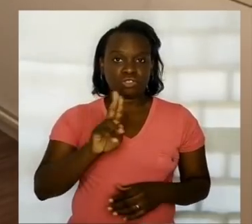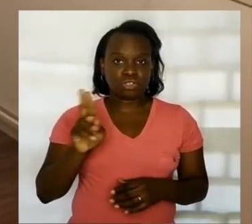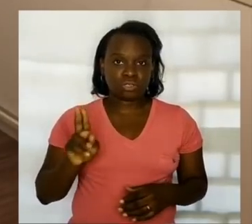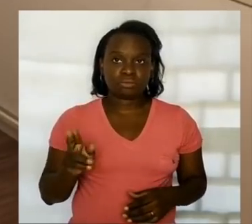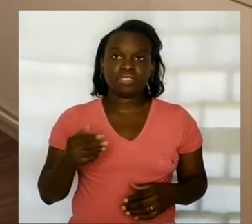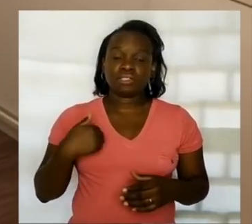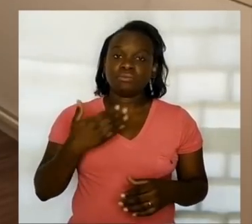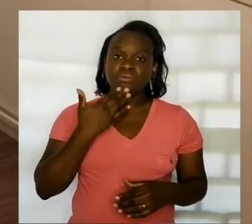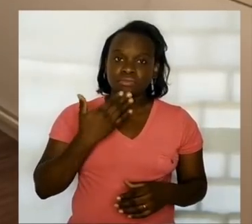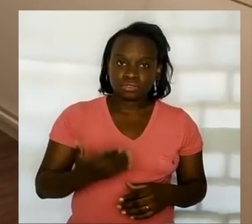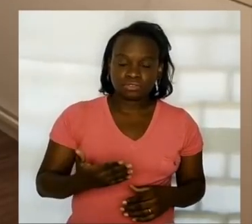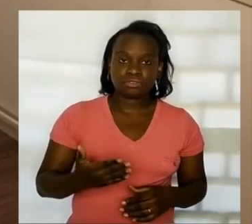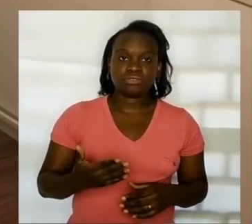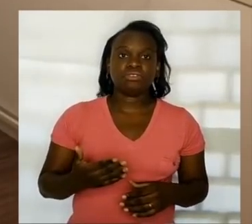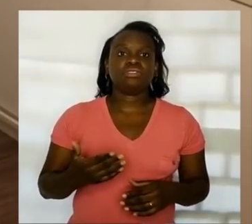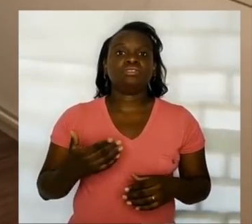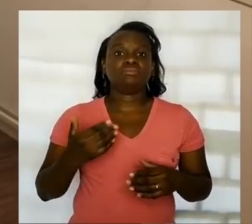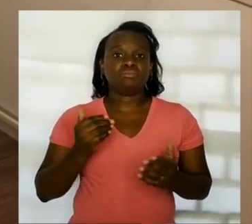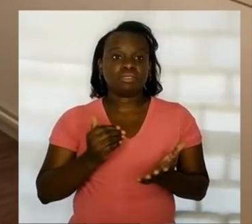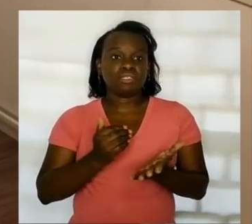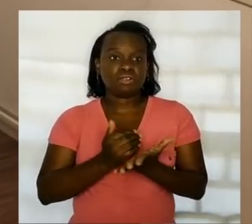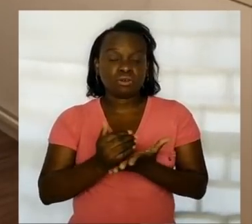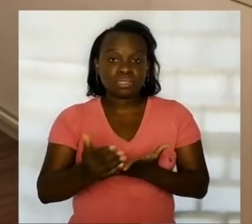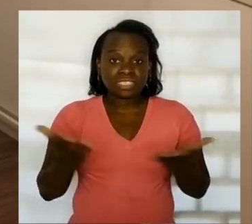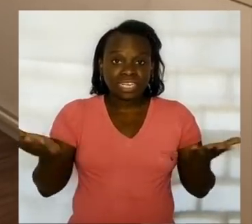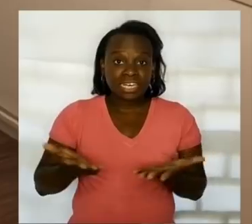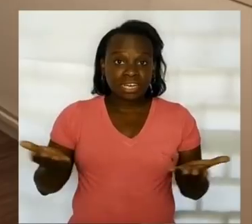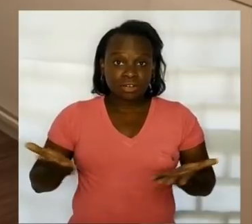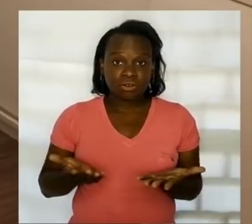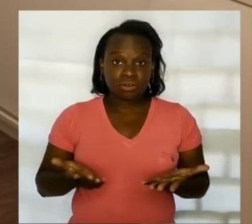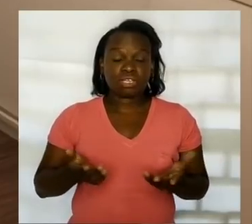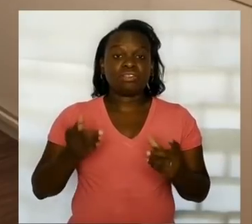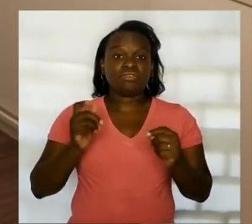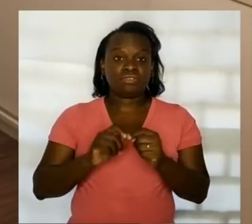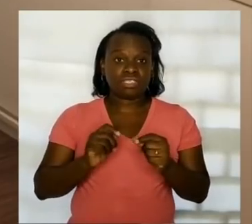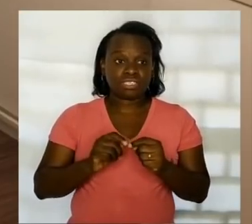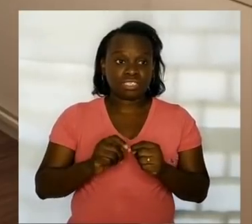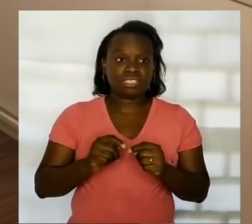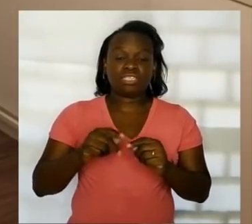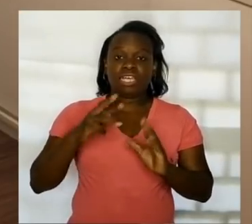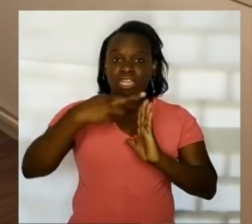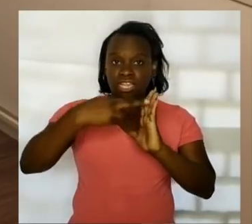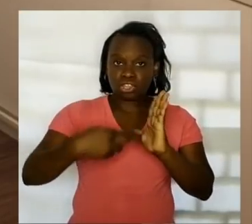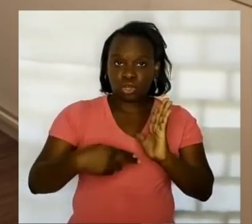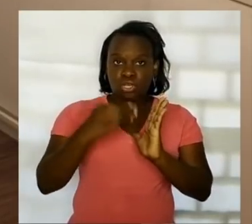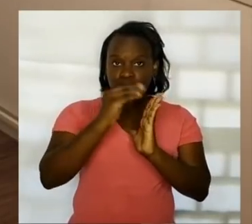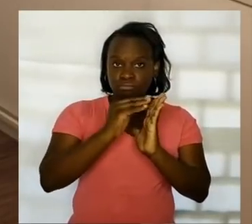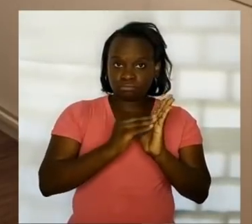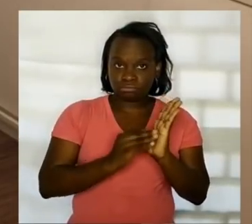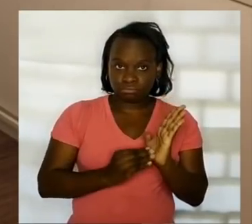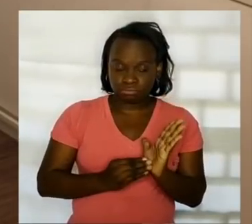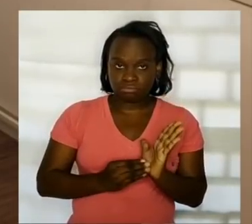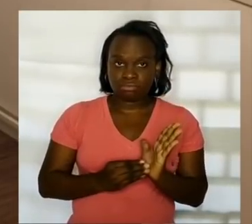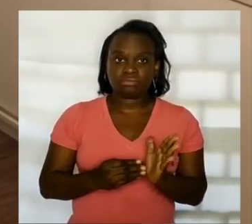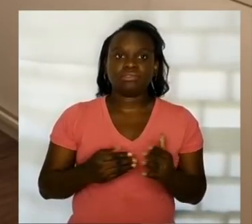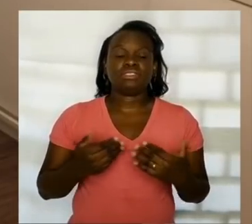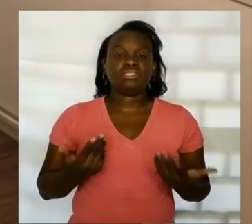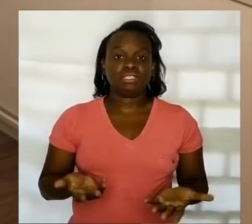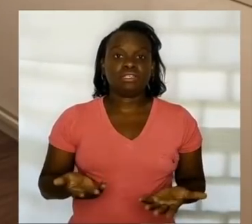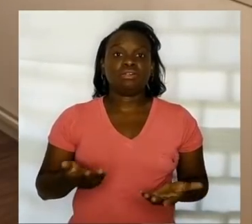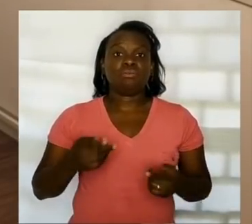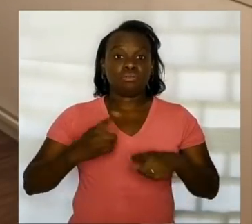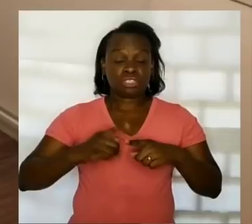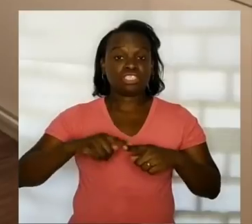alerta, um pedido para começar desde já fazendo seus relatórios para